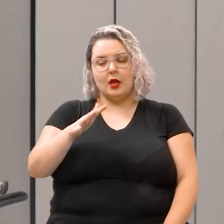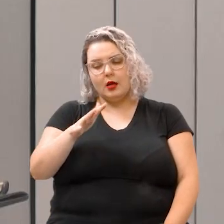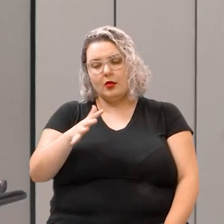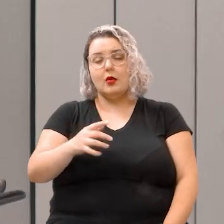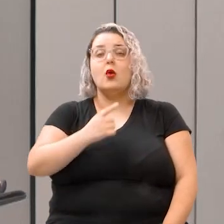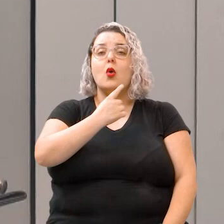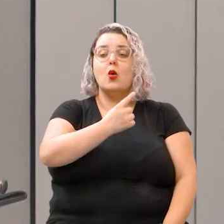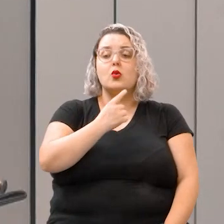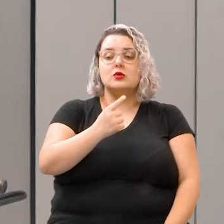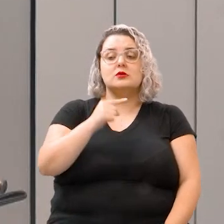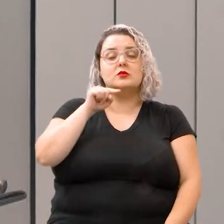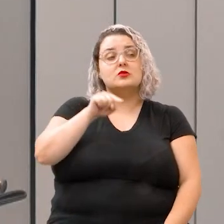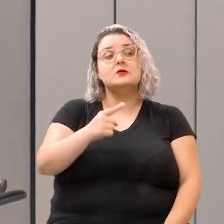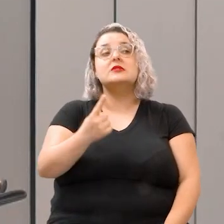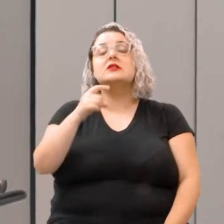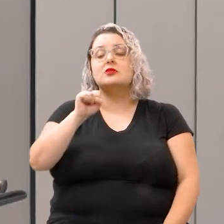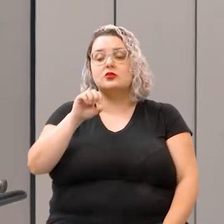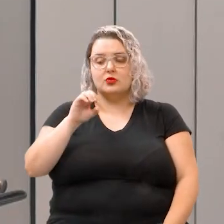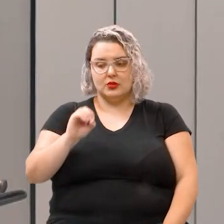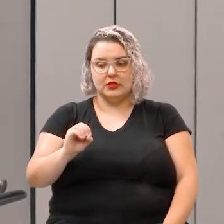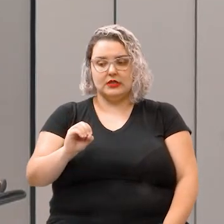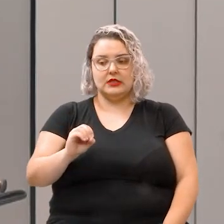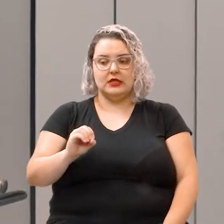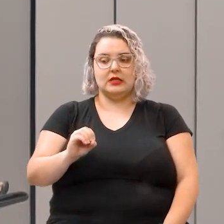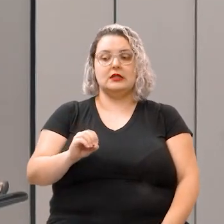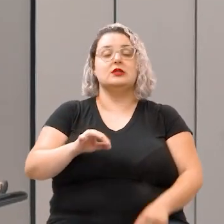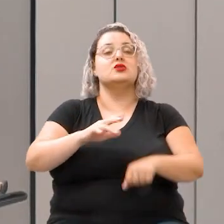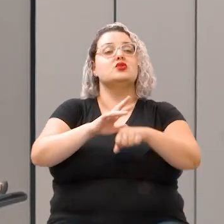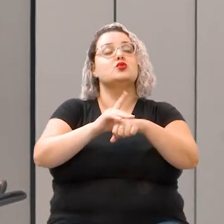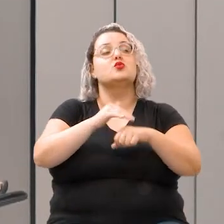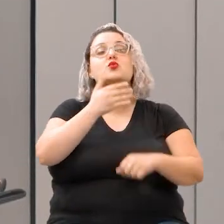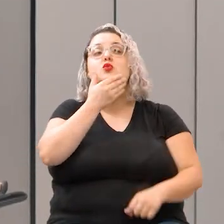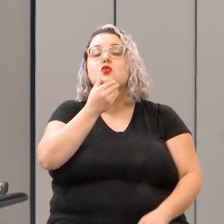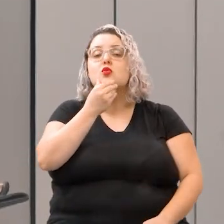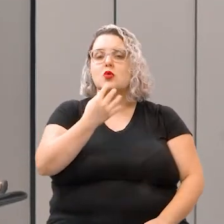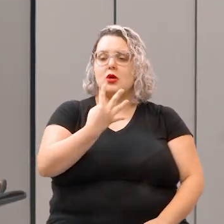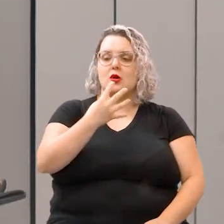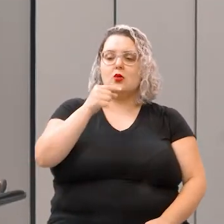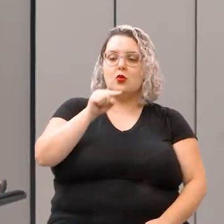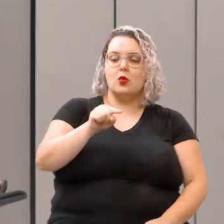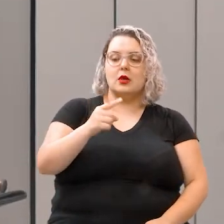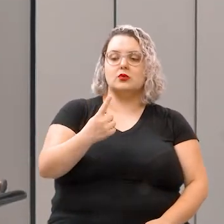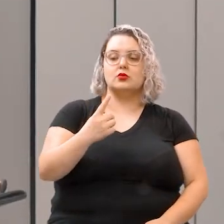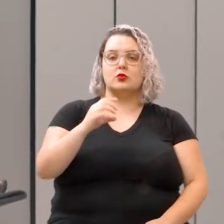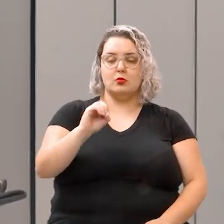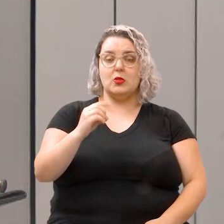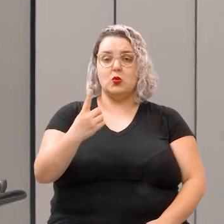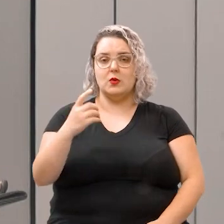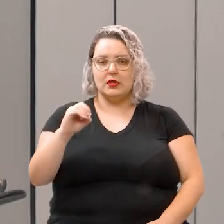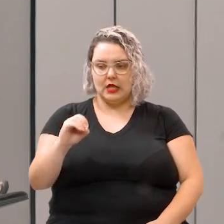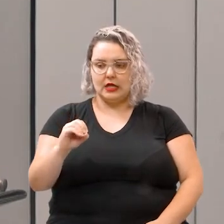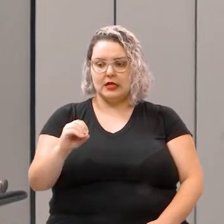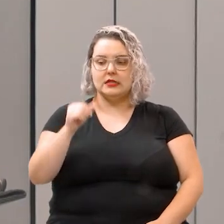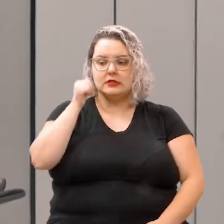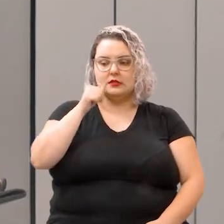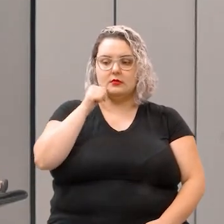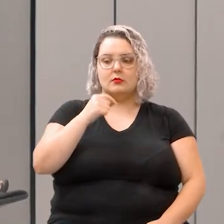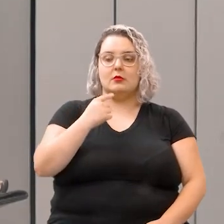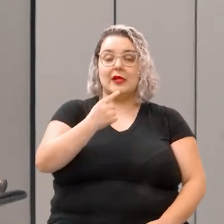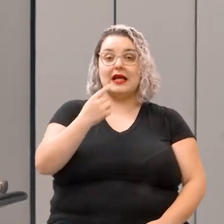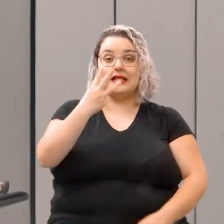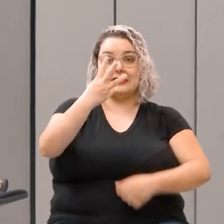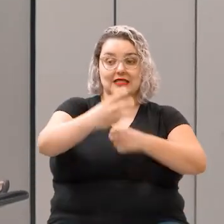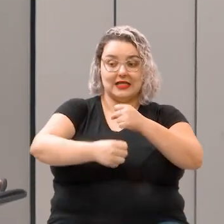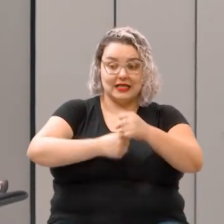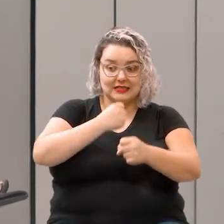que 11.180 casos novos da doença em homens e 4.010 em mulheres para cada